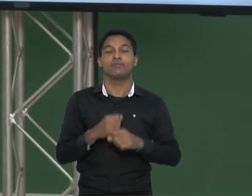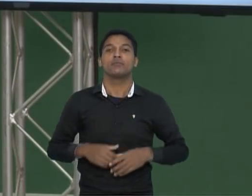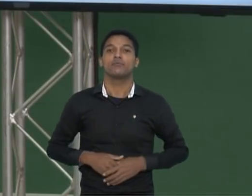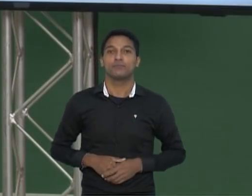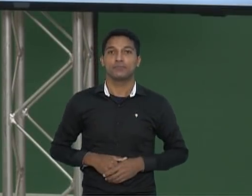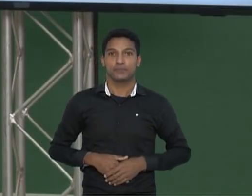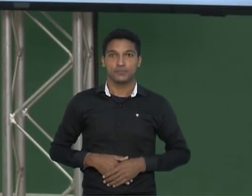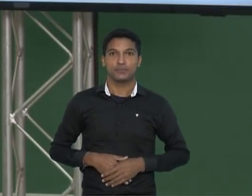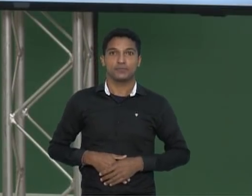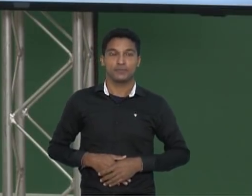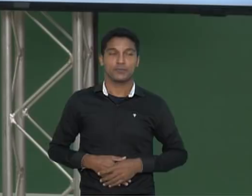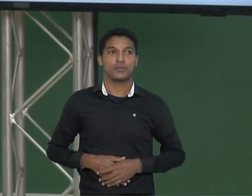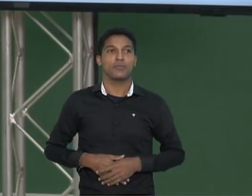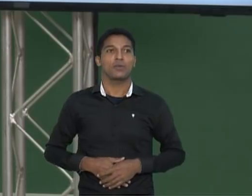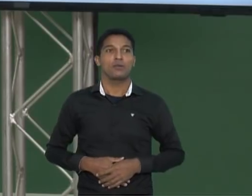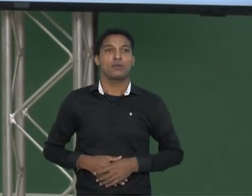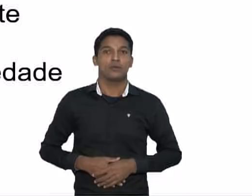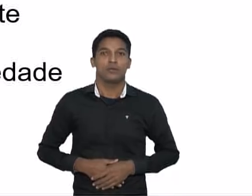semelhante.